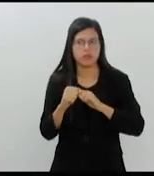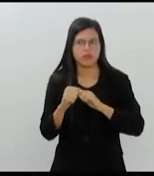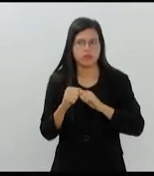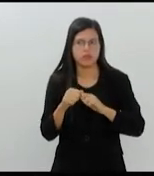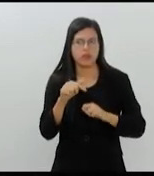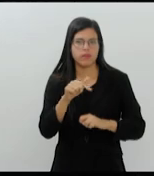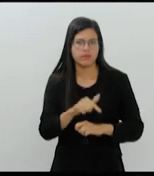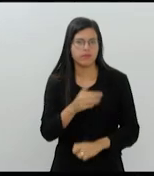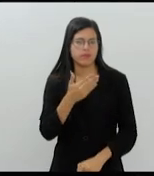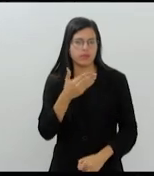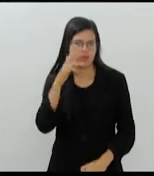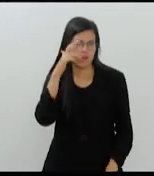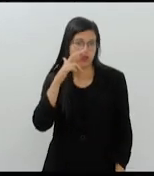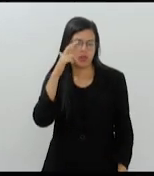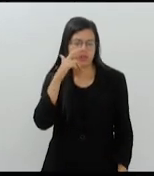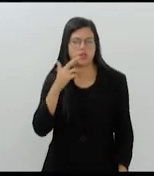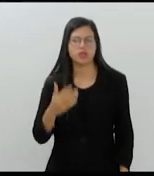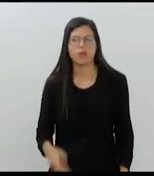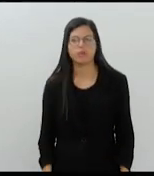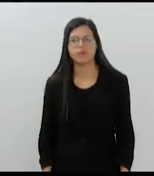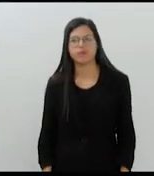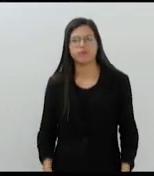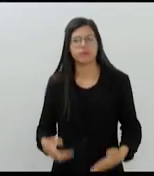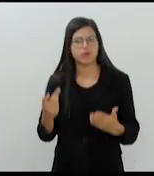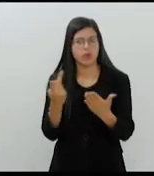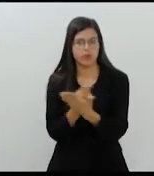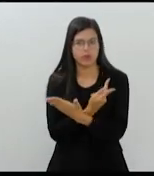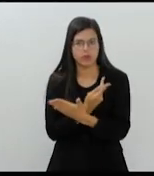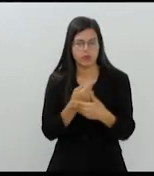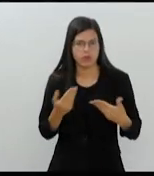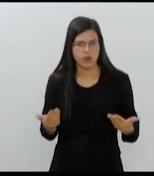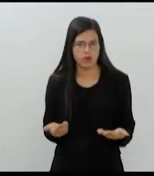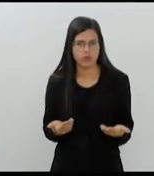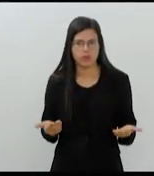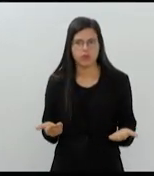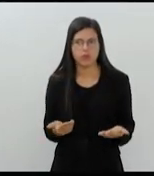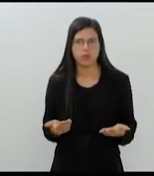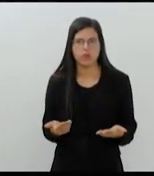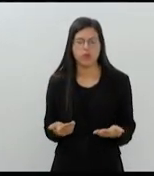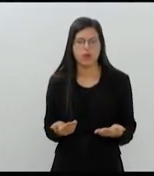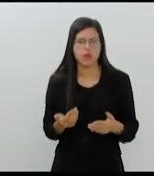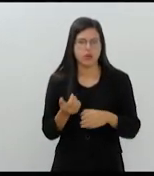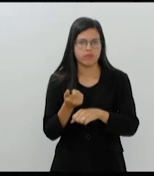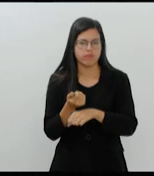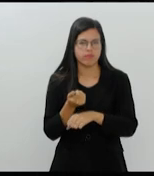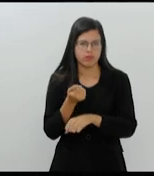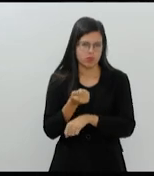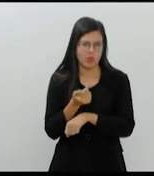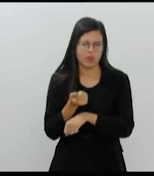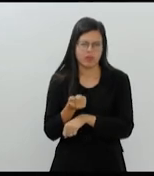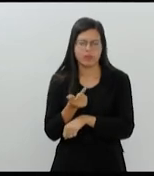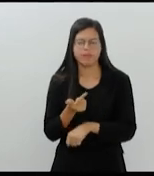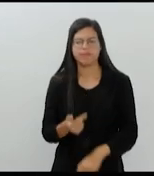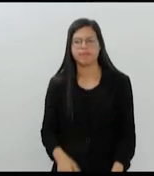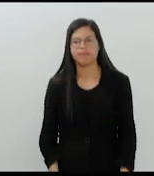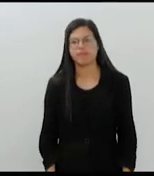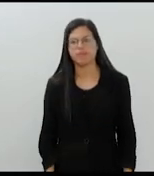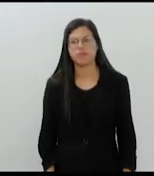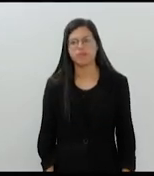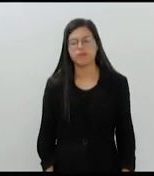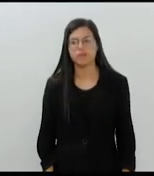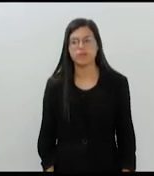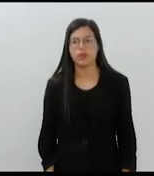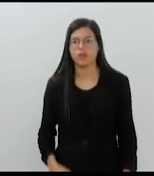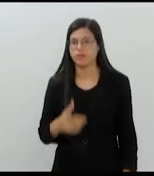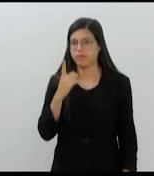auditoria. Isto aconteceu agora por volta das 12 horas. Então, vamos ver o